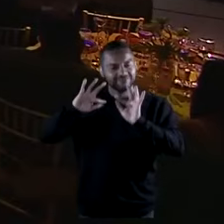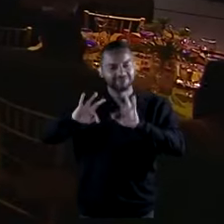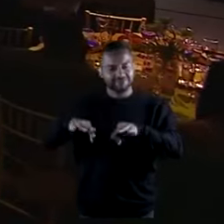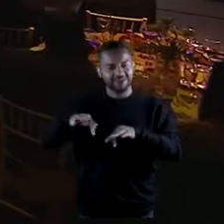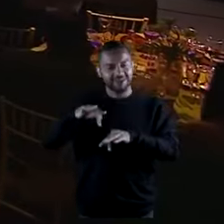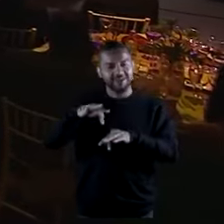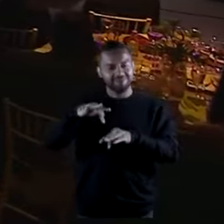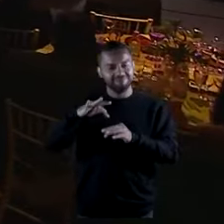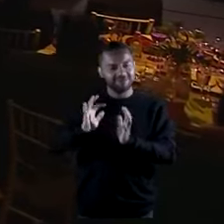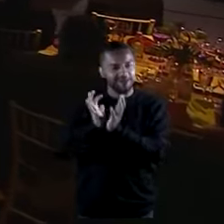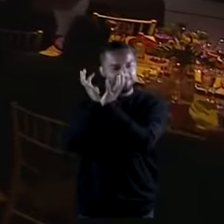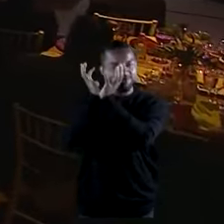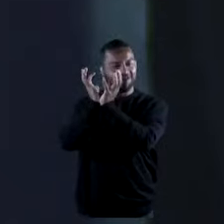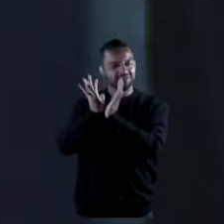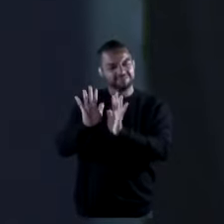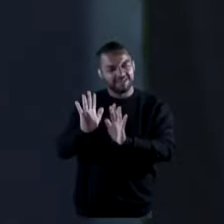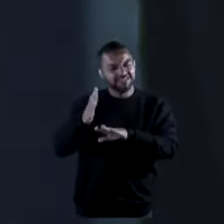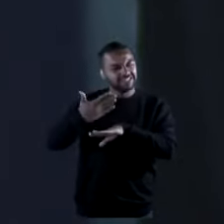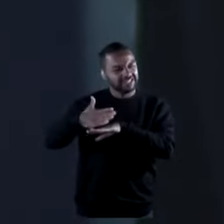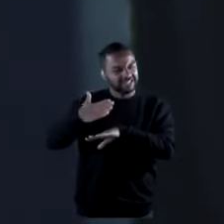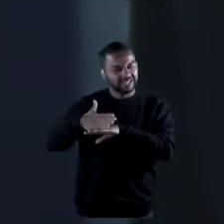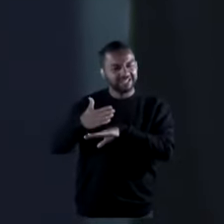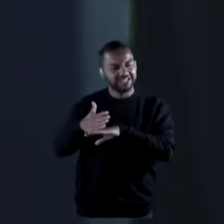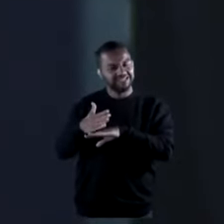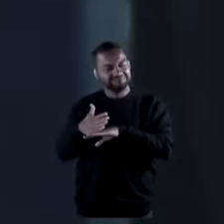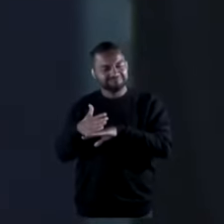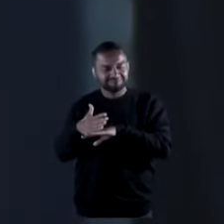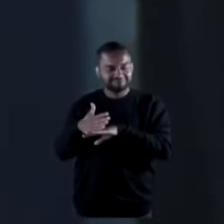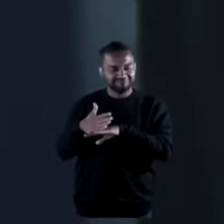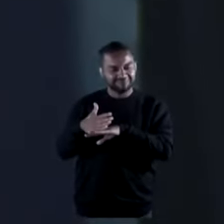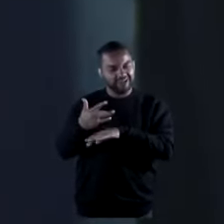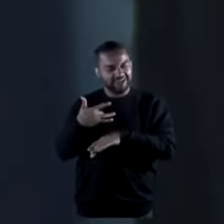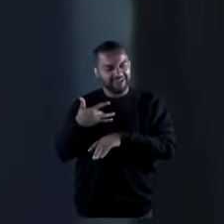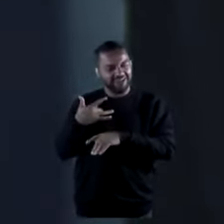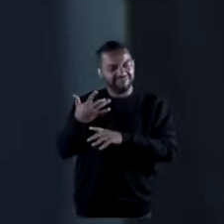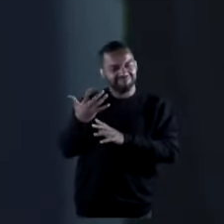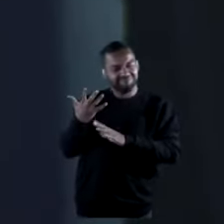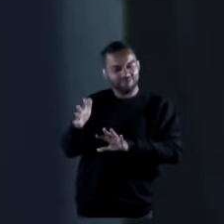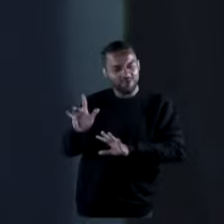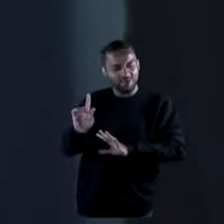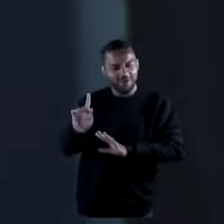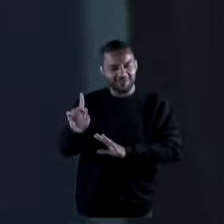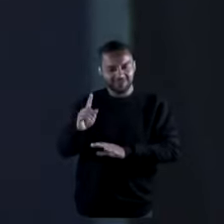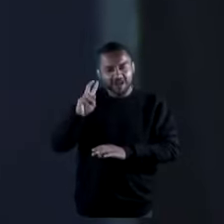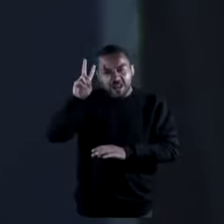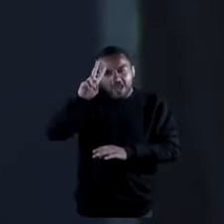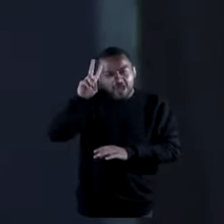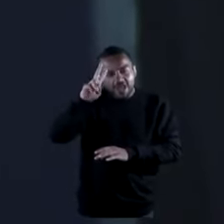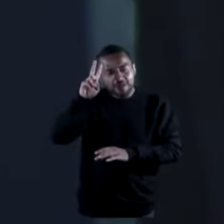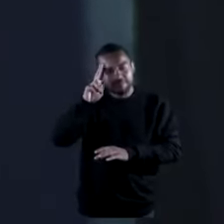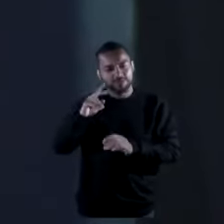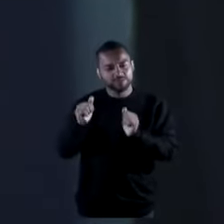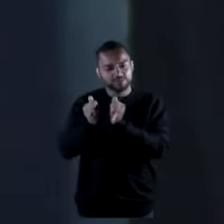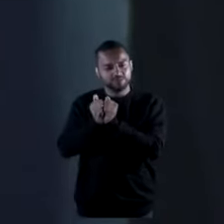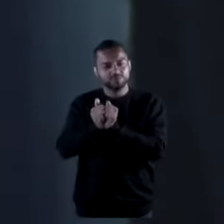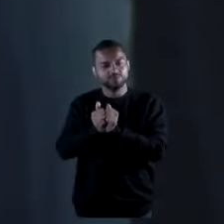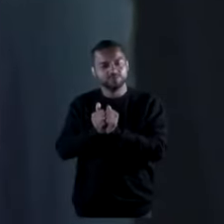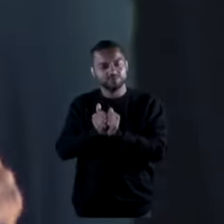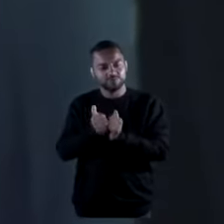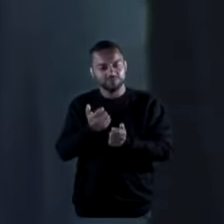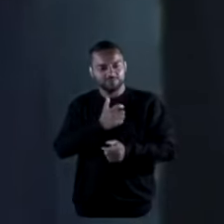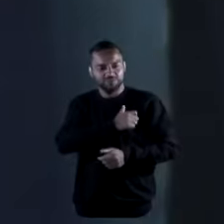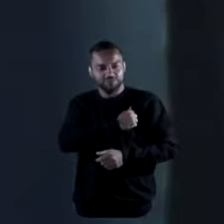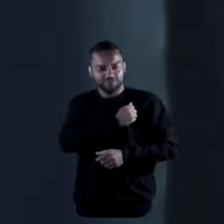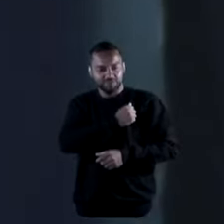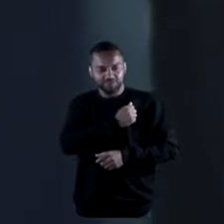mas treinar, igual Veloso, eu não sou louco, não. Nem quando você lembra daquele time com o Dorival Júnior, Ganso, Neymar, o